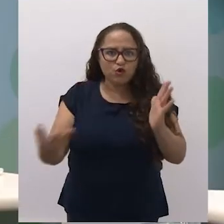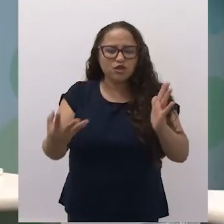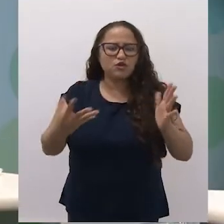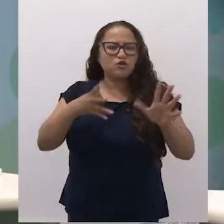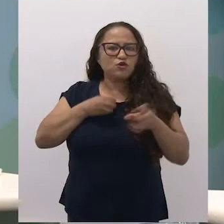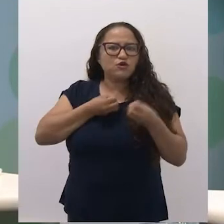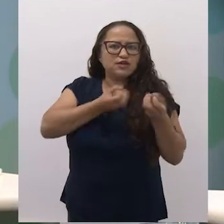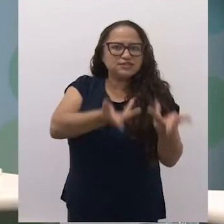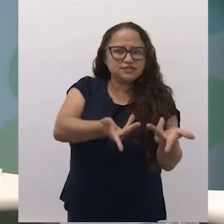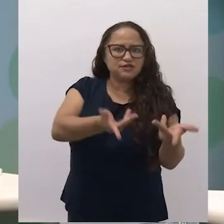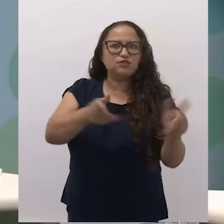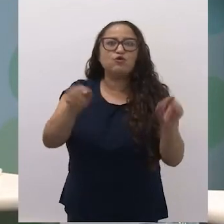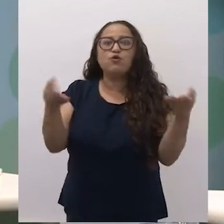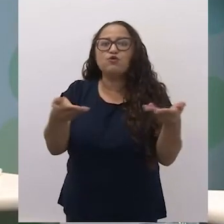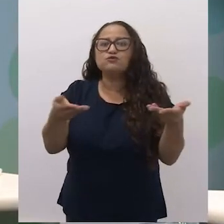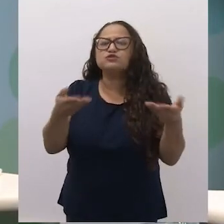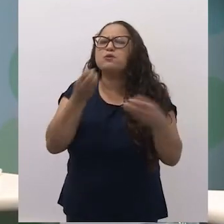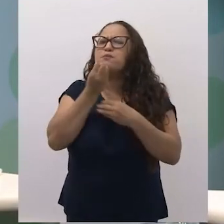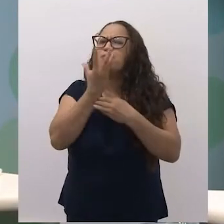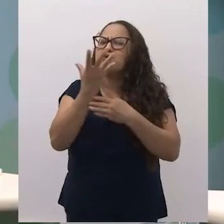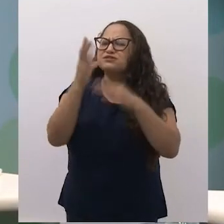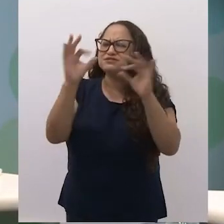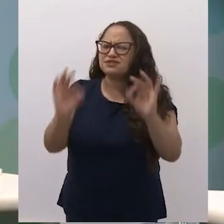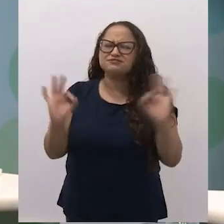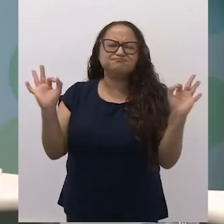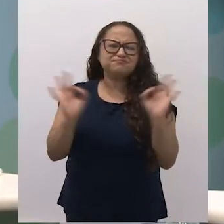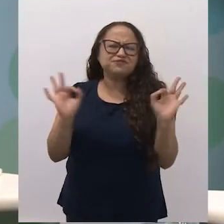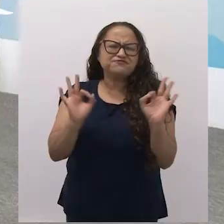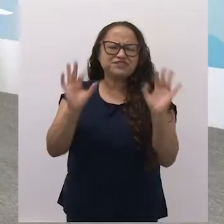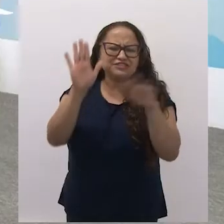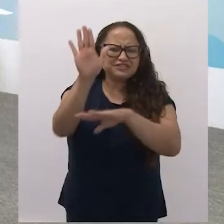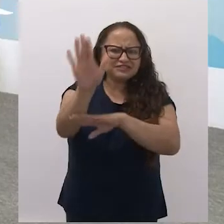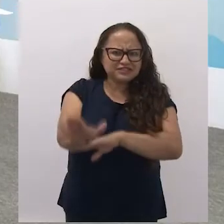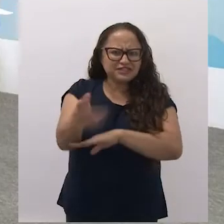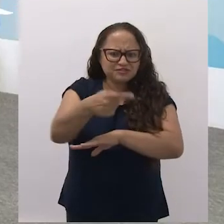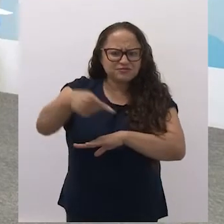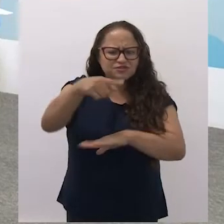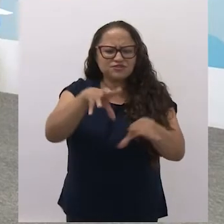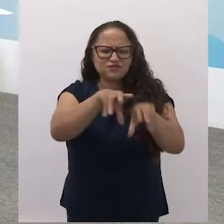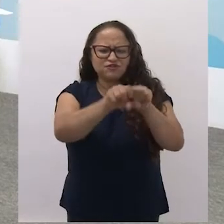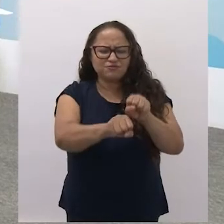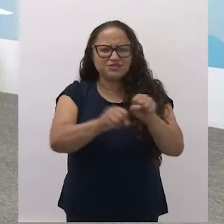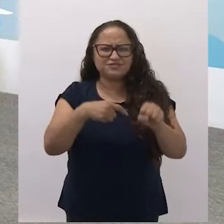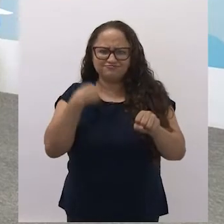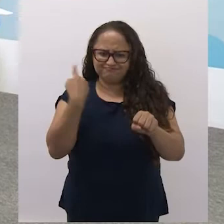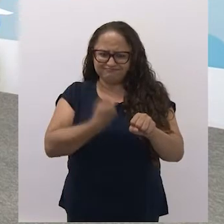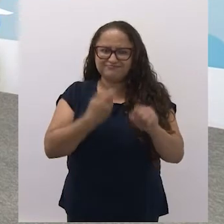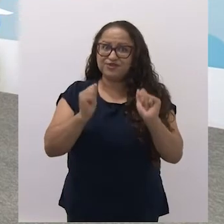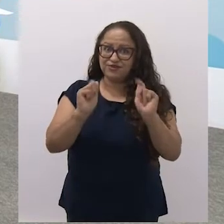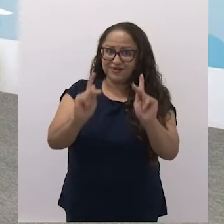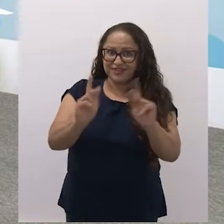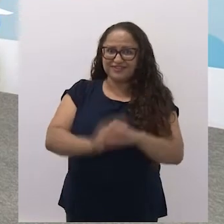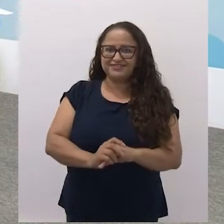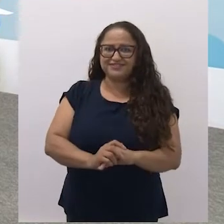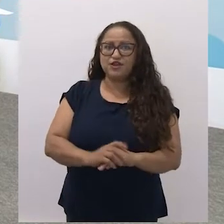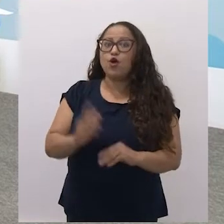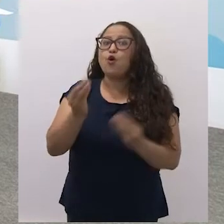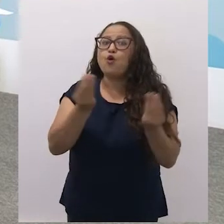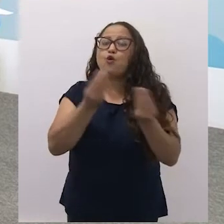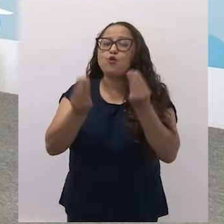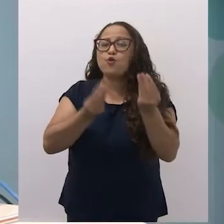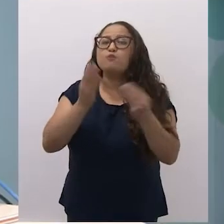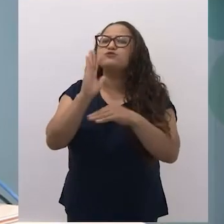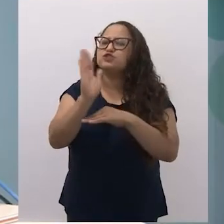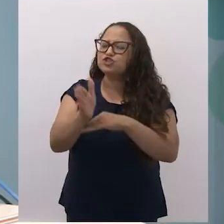ótima tarde para nós, né? Sim, ótima tarde de trabalho, de formação para todos nós. Sim, como a Graziela já me